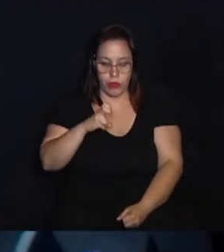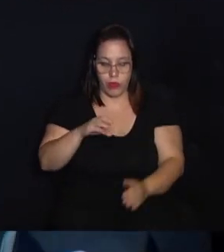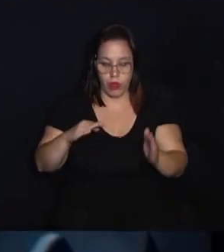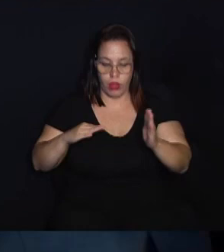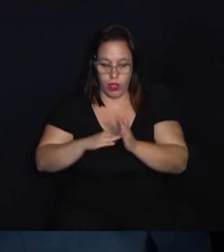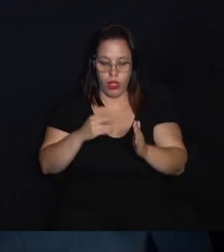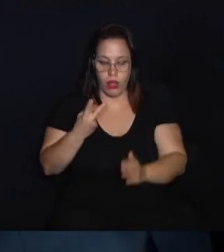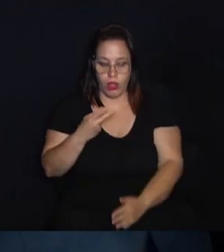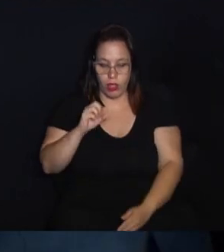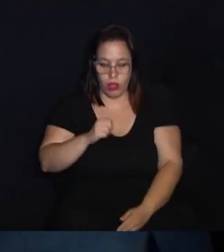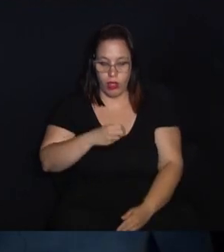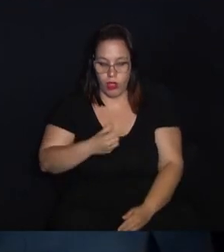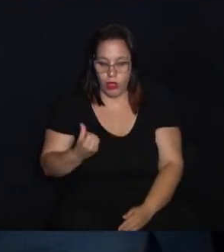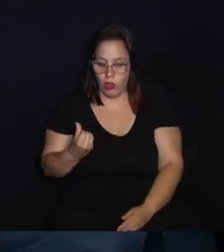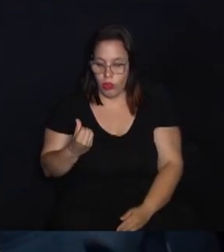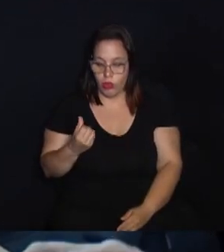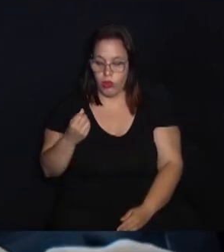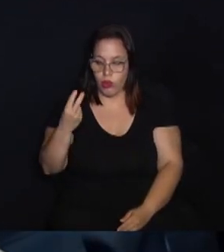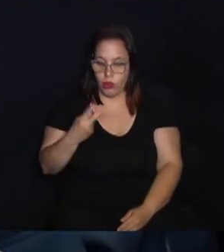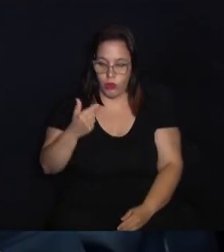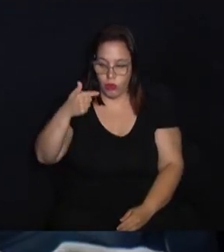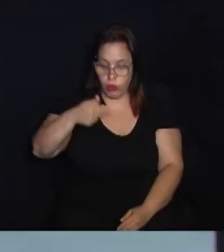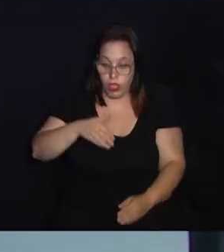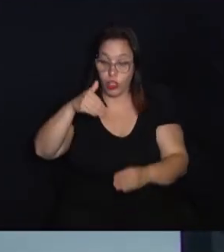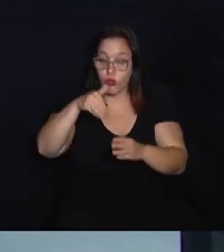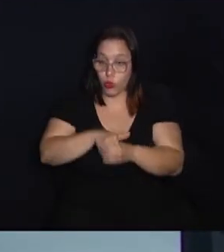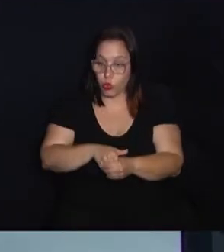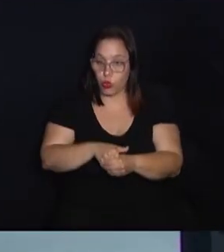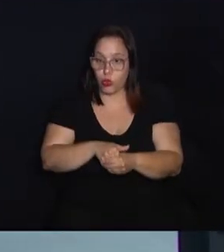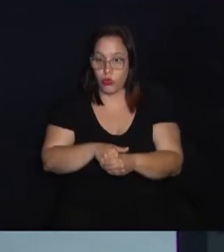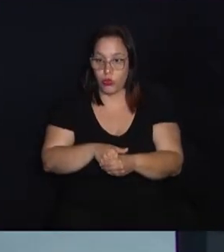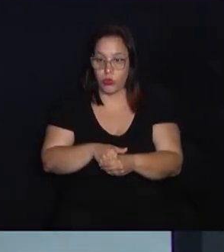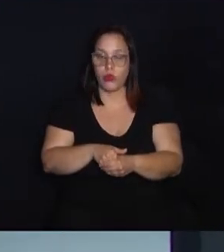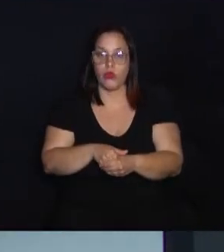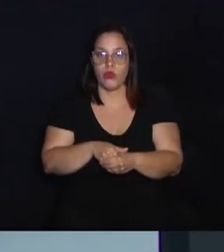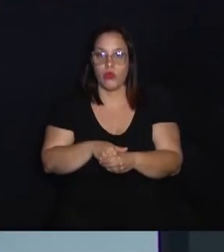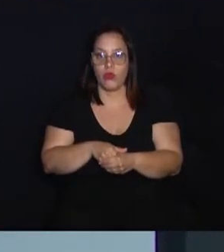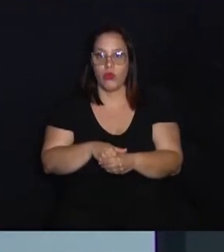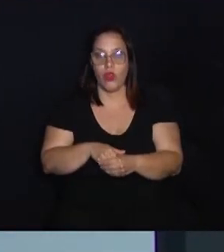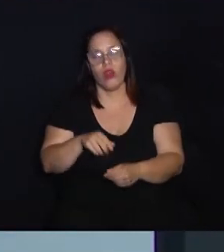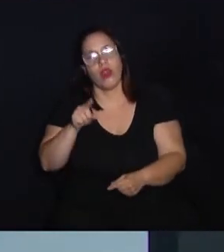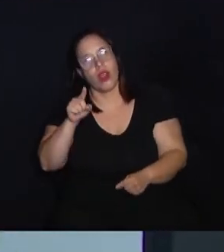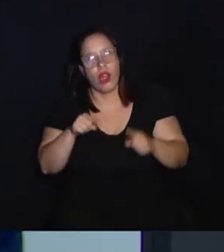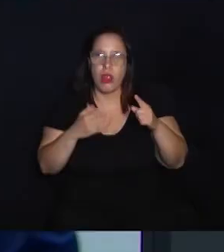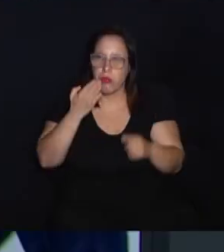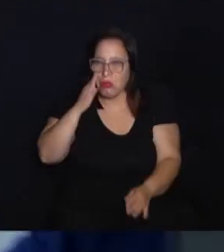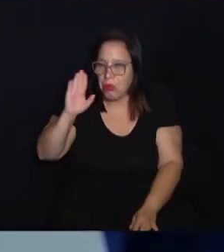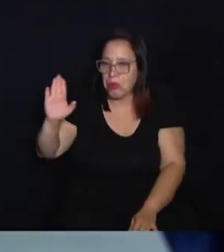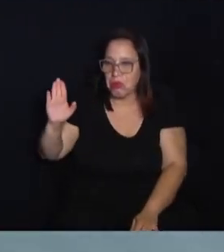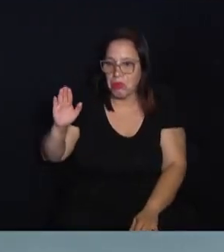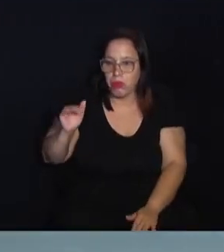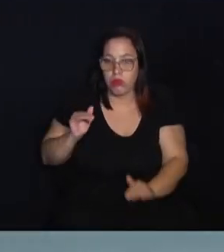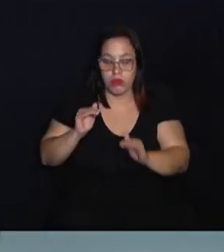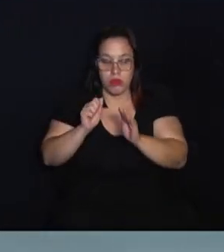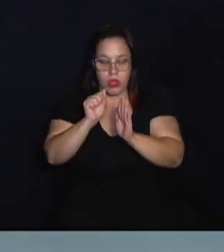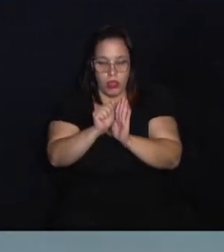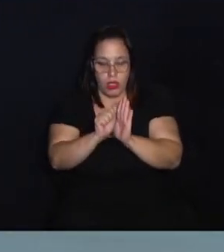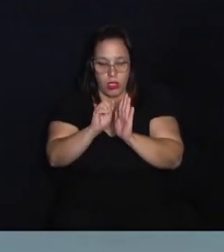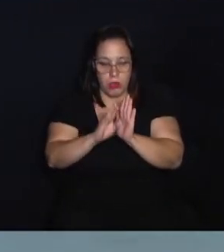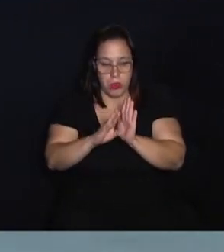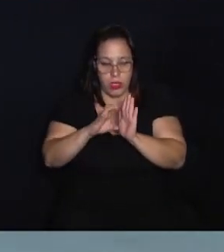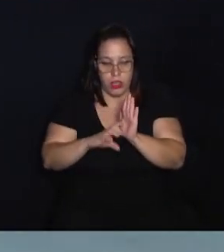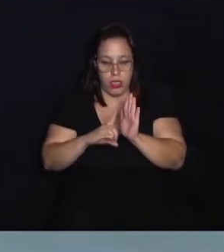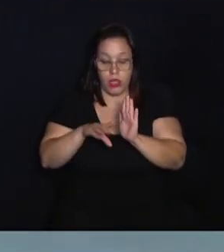2025-2026, foi eleita por 27 votos. Na eleição, cada parlamentar, em ordem alfabética,